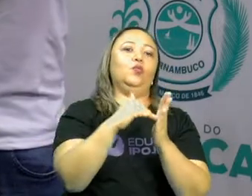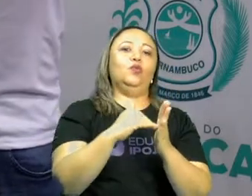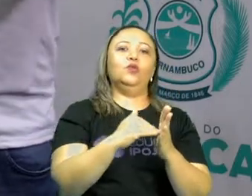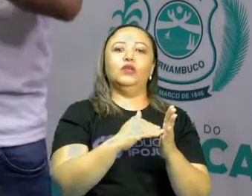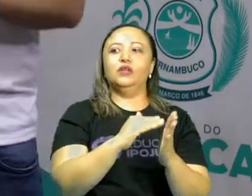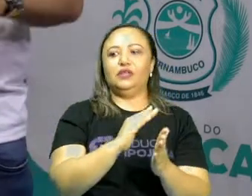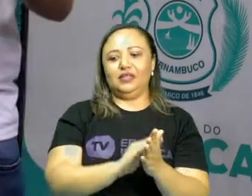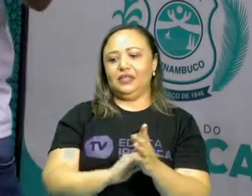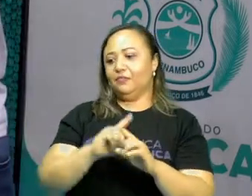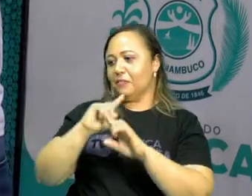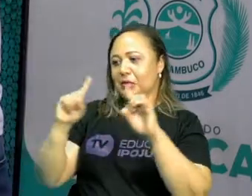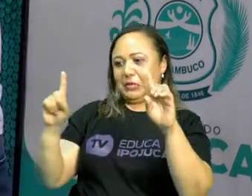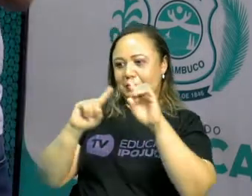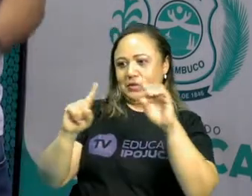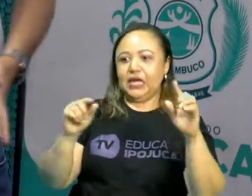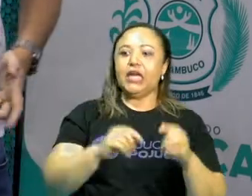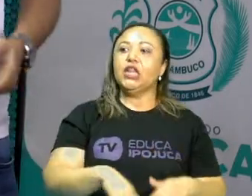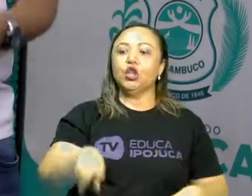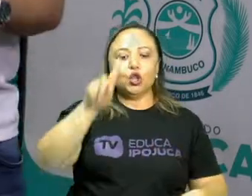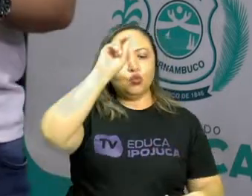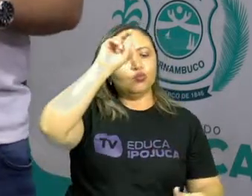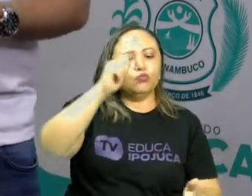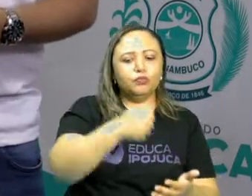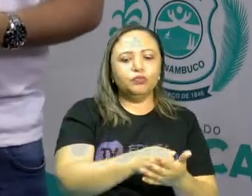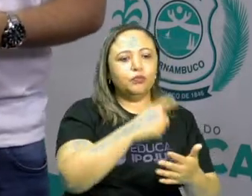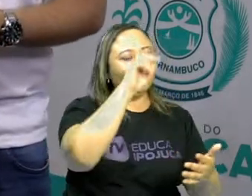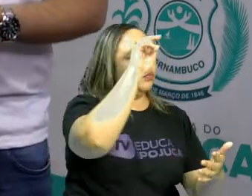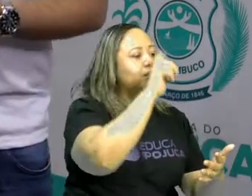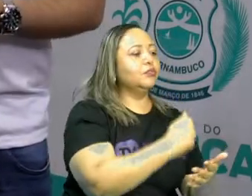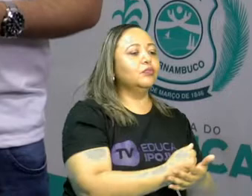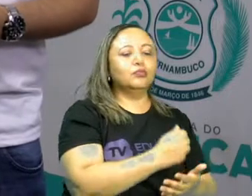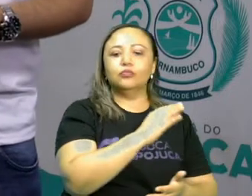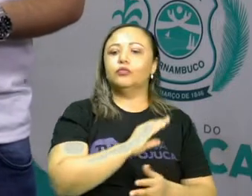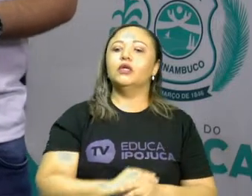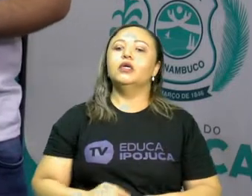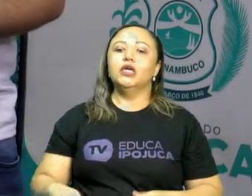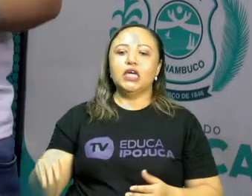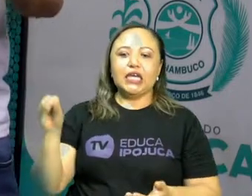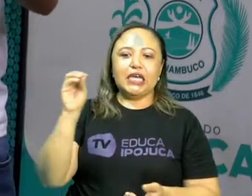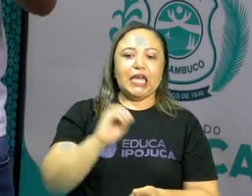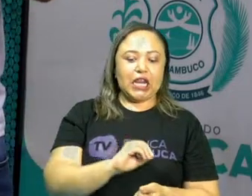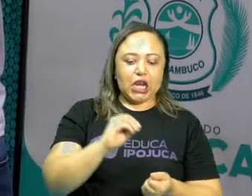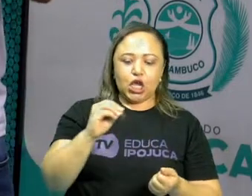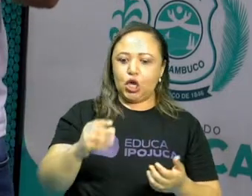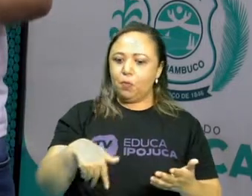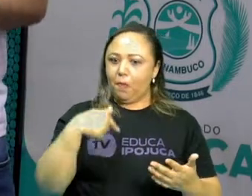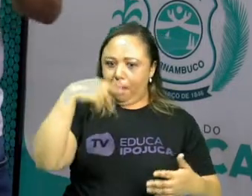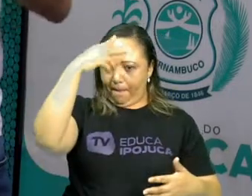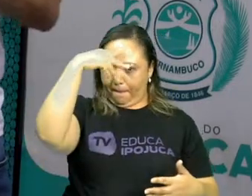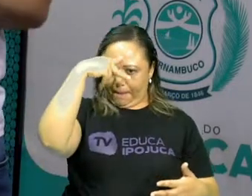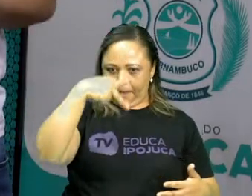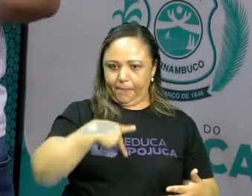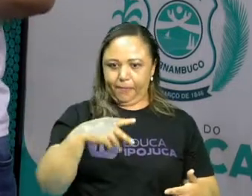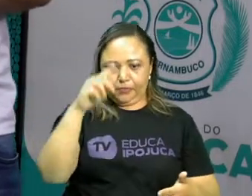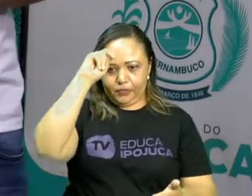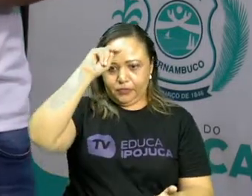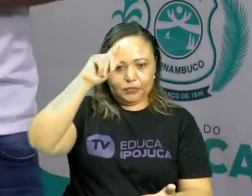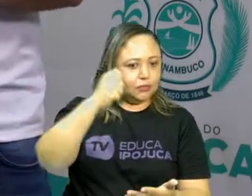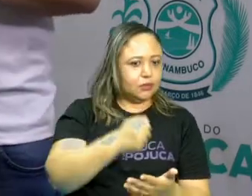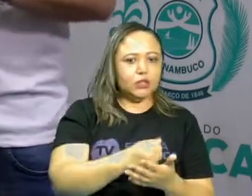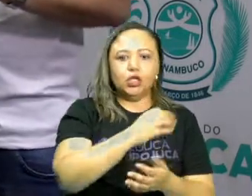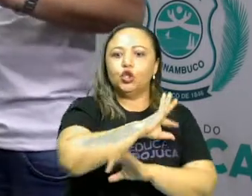ele tem todos os poderes ali todas as decisões centralizadas em duas mãos então isso aí era uma das